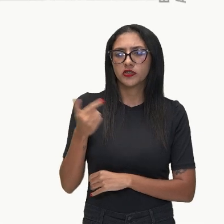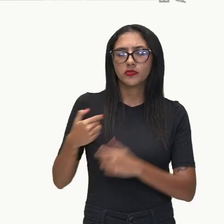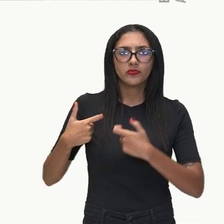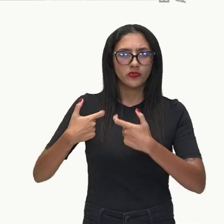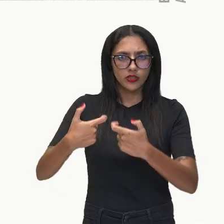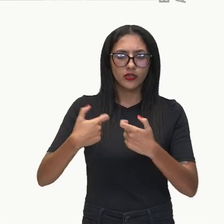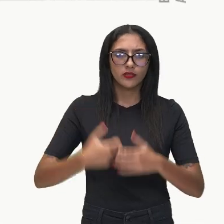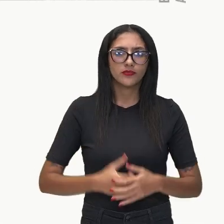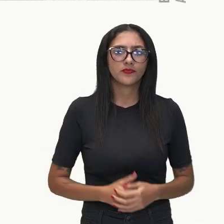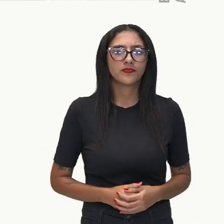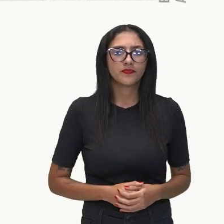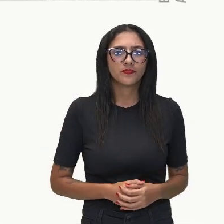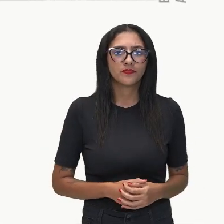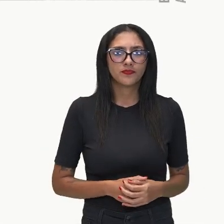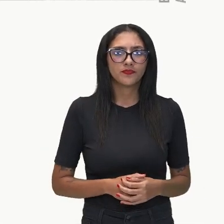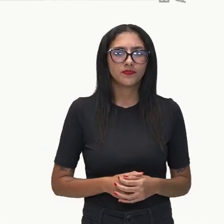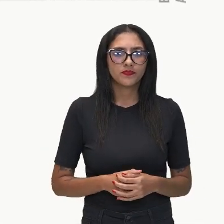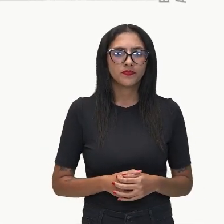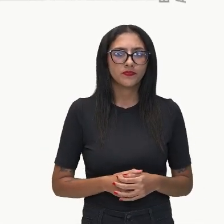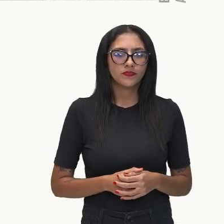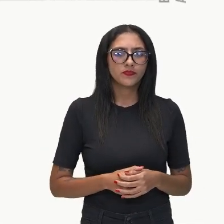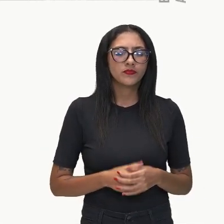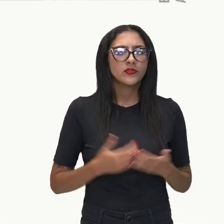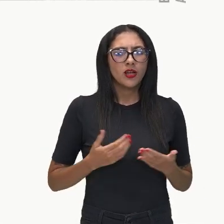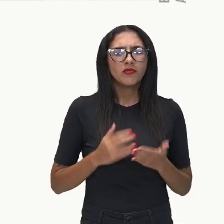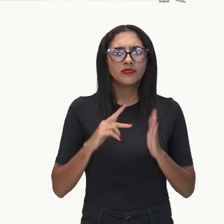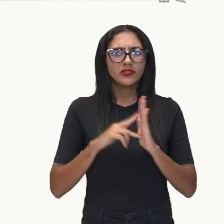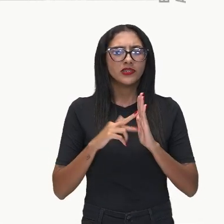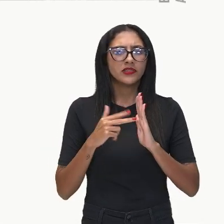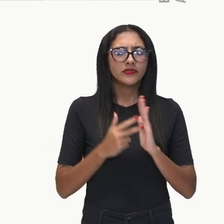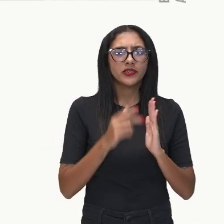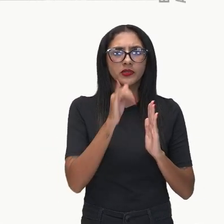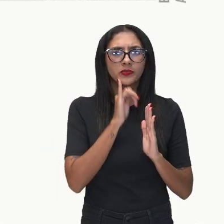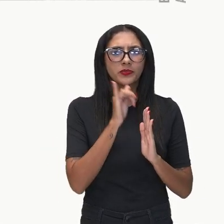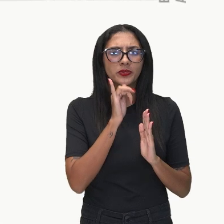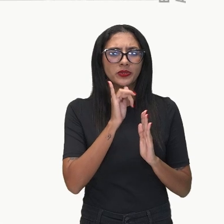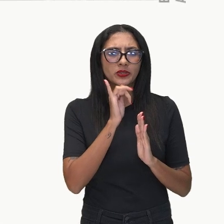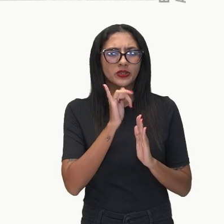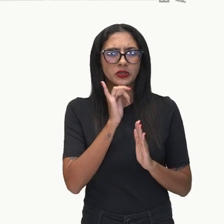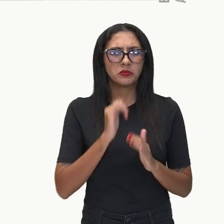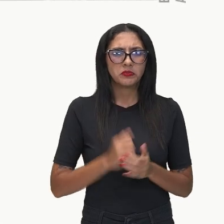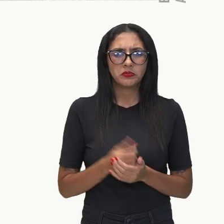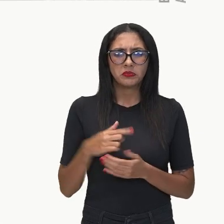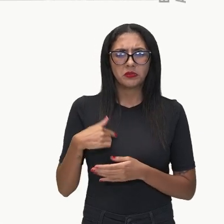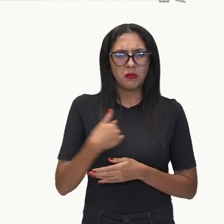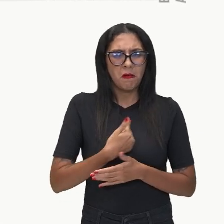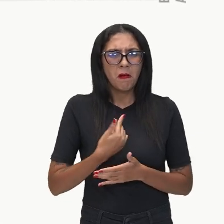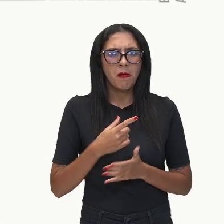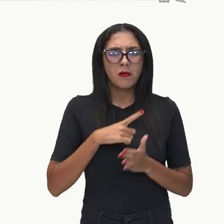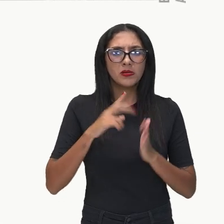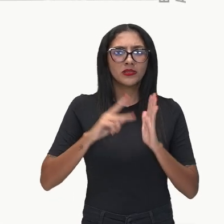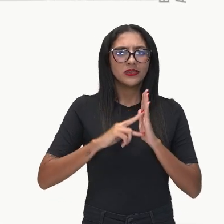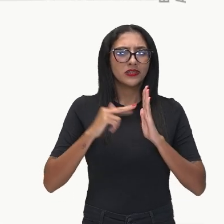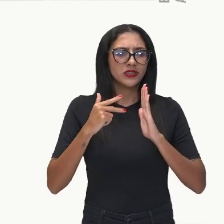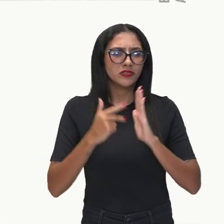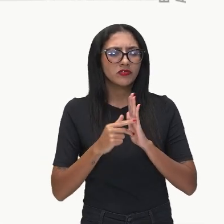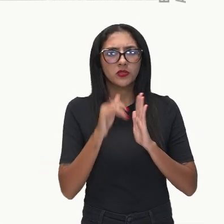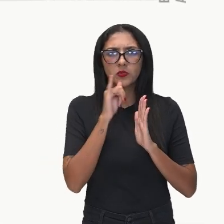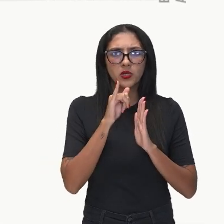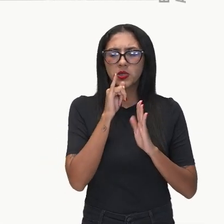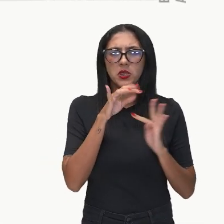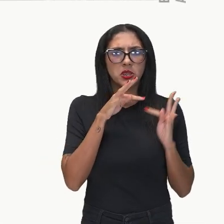Mundial. E quando eu falo nós tivemos, nós fizemos, nós estávamos, eu estou falando que nós, enquanto